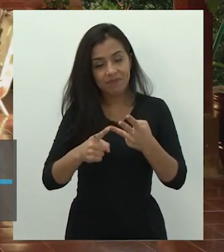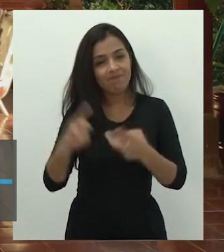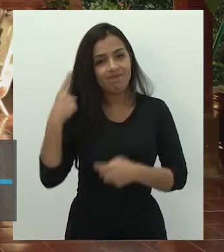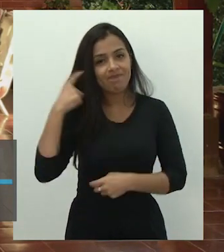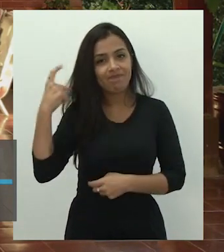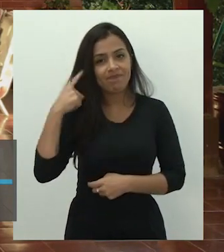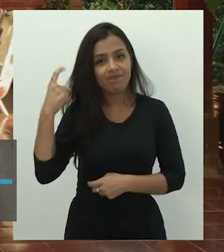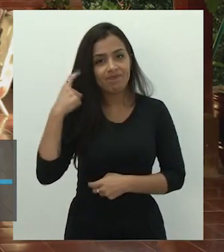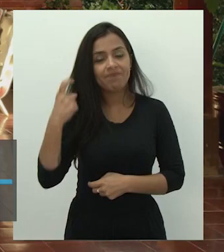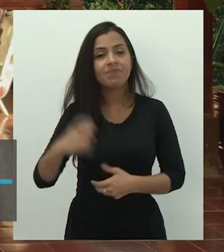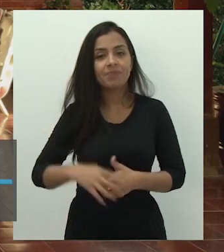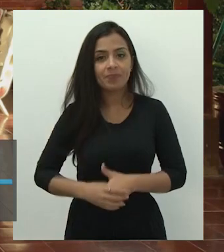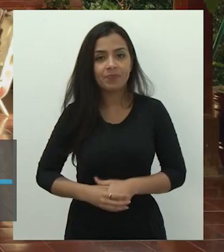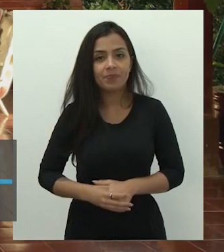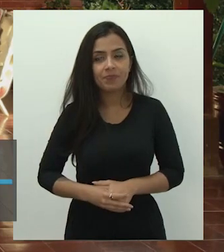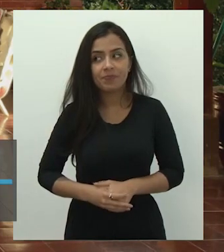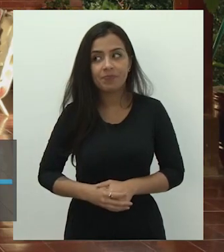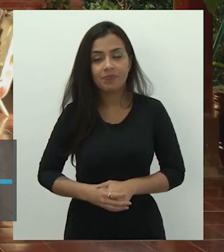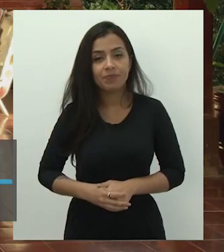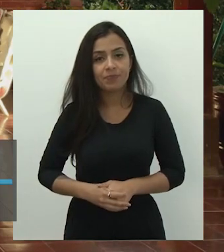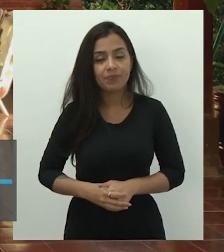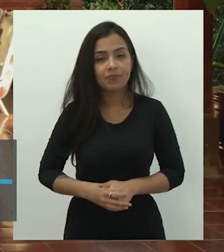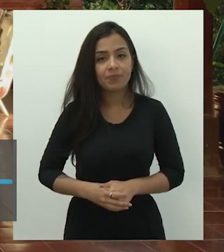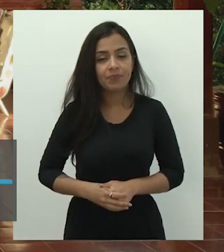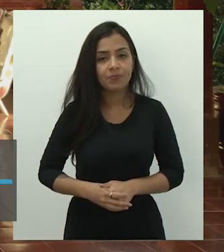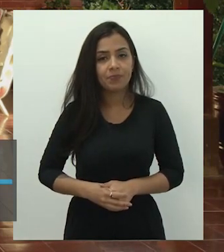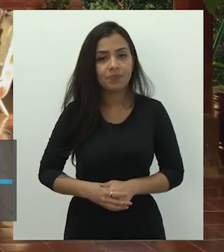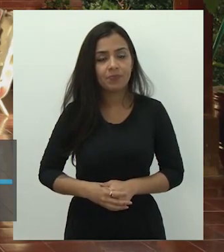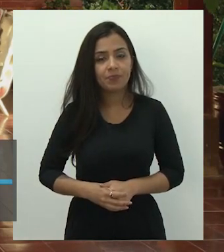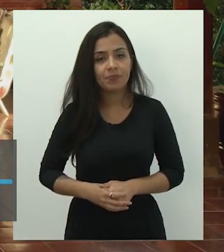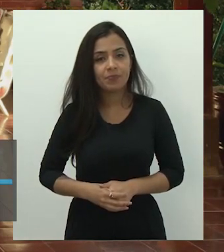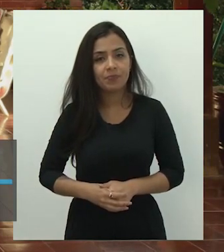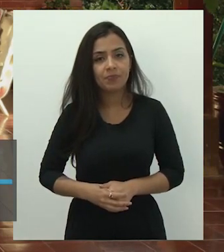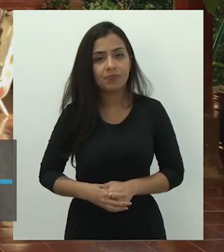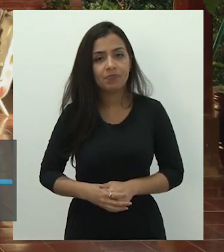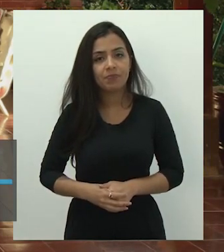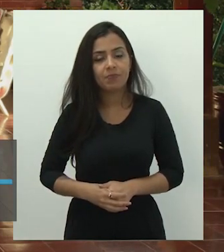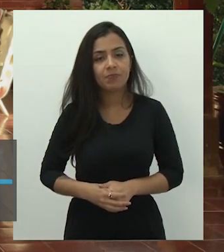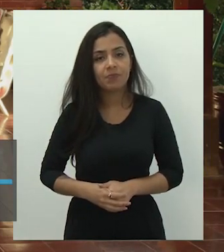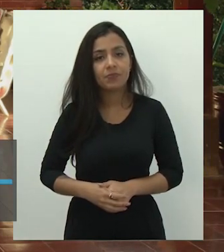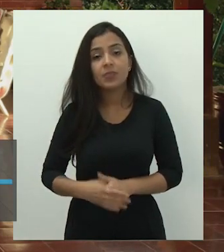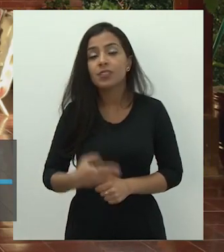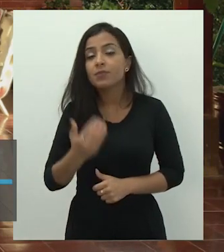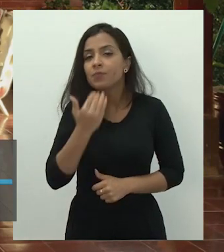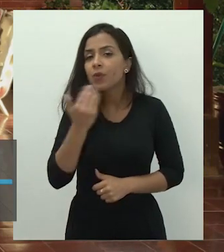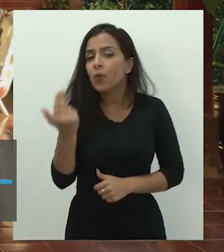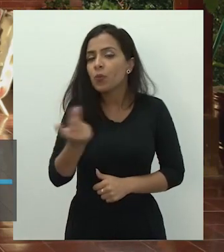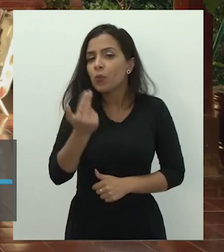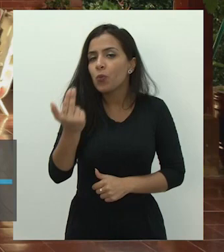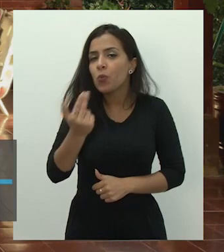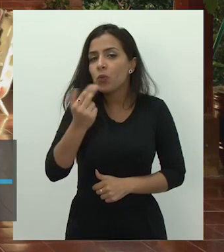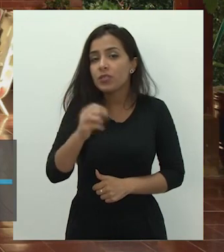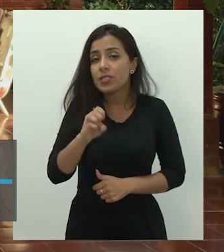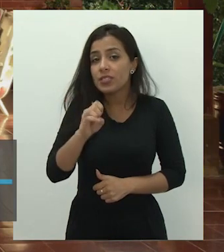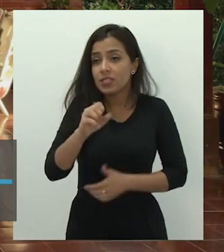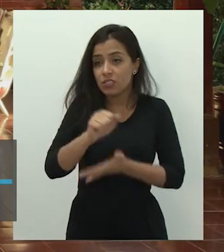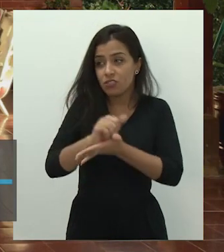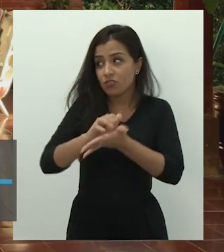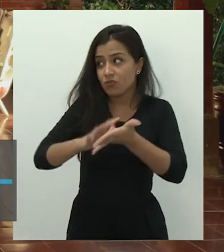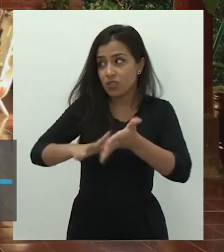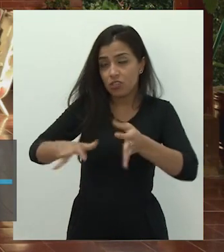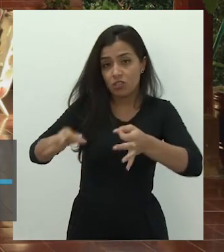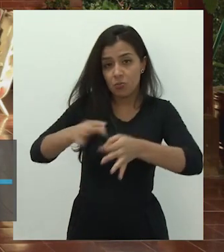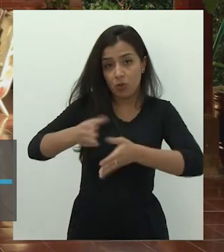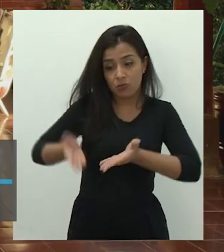generalização. Mas eu vou contar uma coisa para vocês. Não bastam as atividades para que esse tipo de